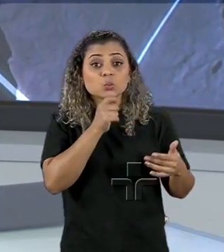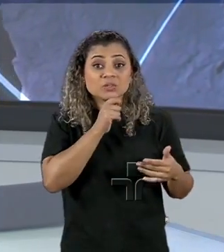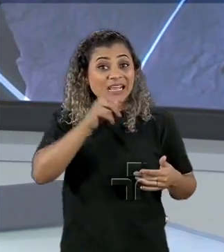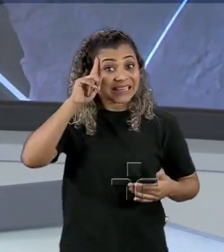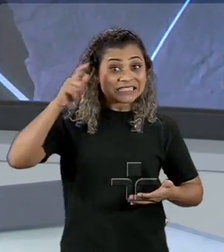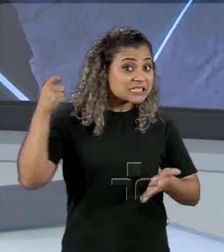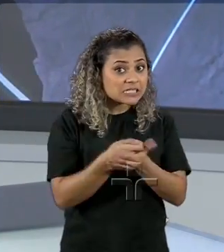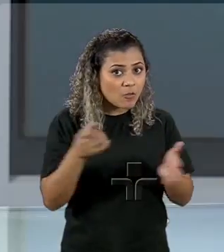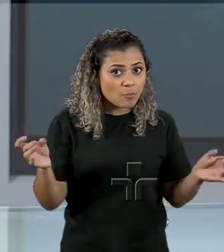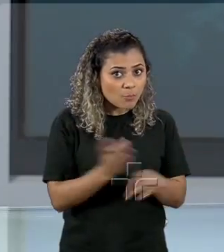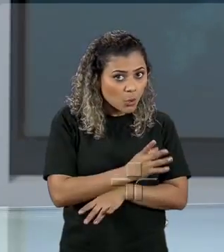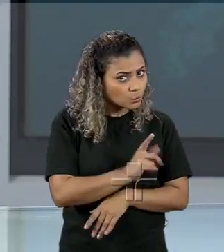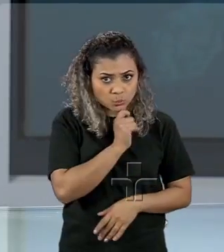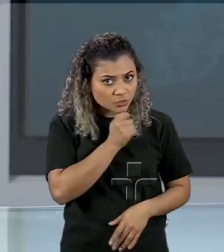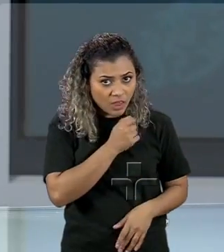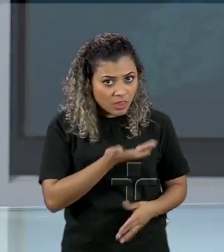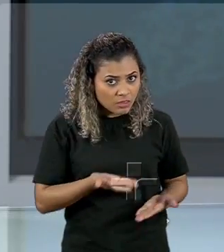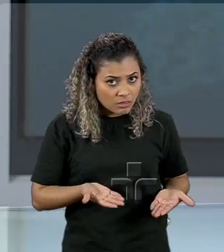definitiva?